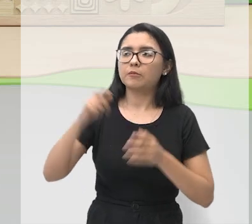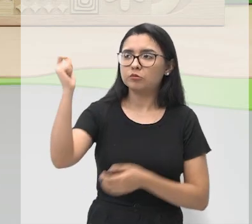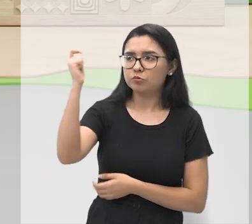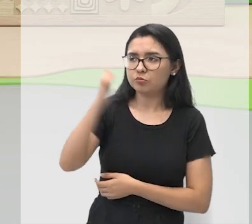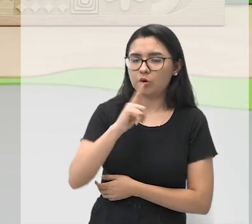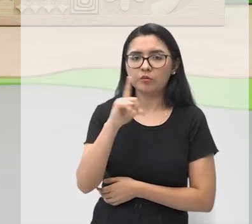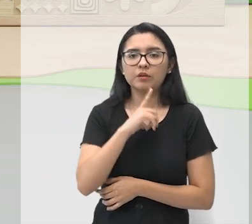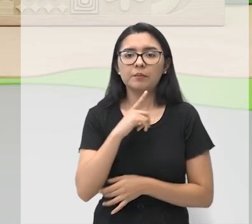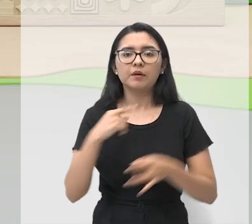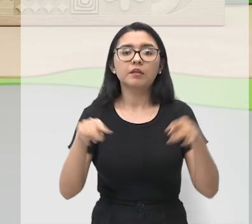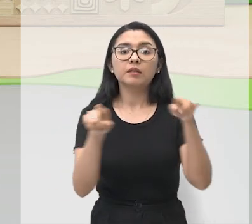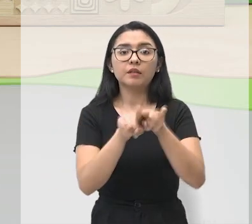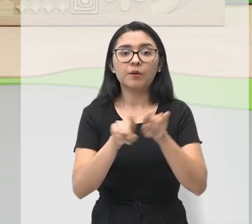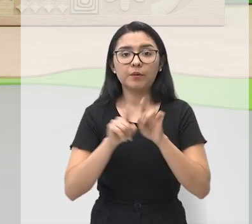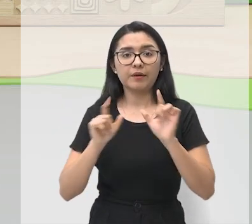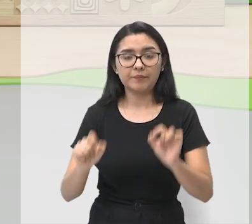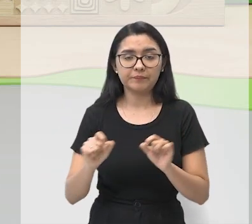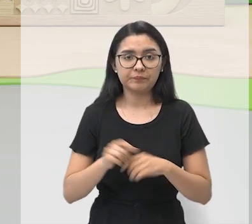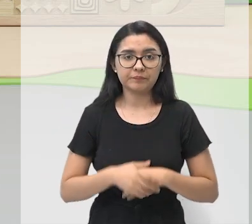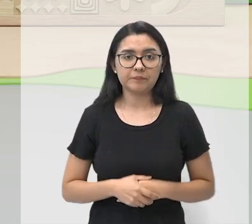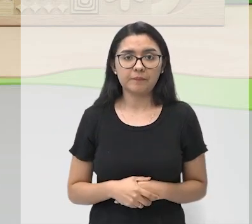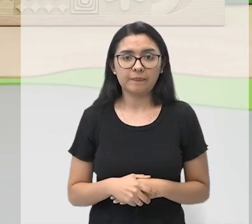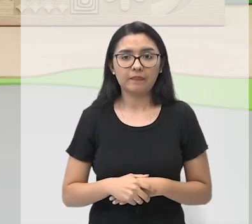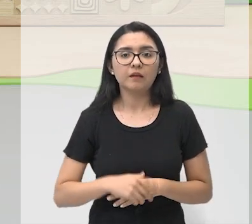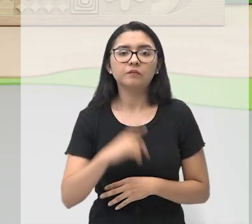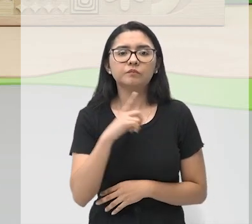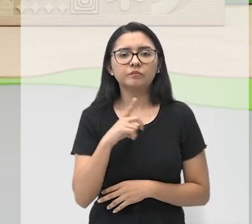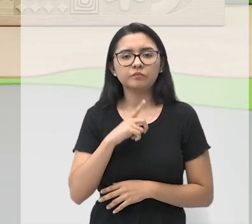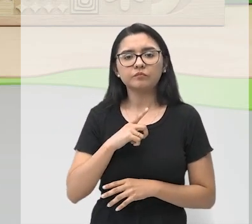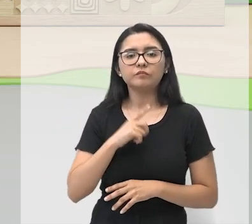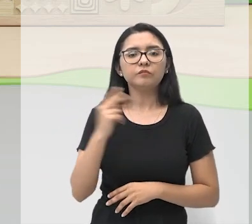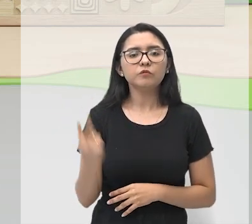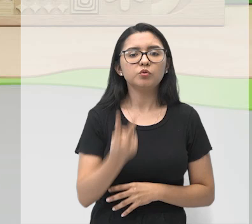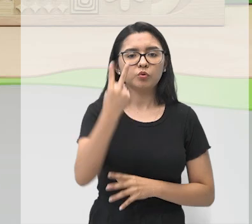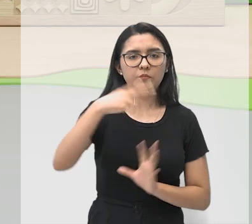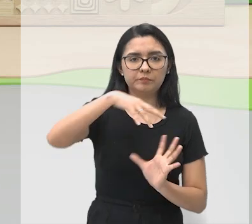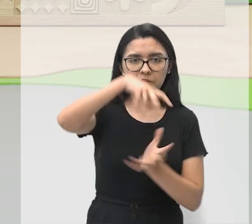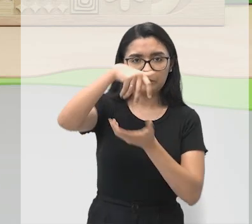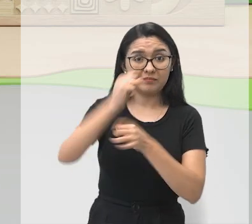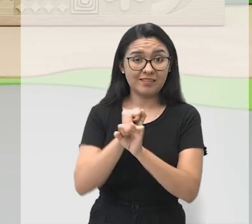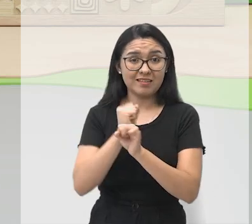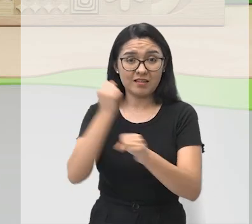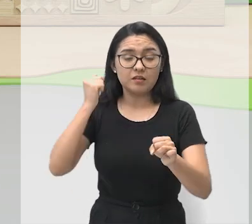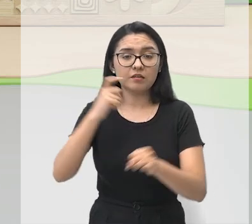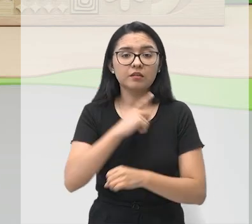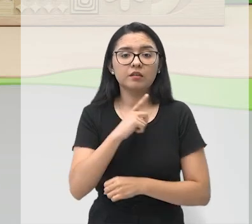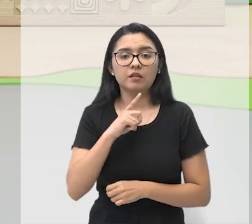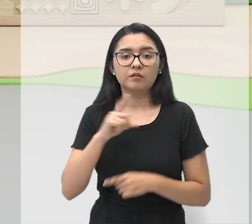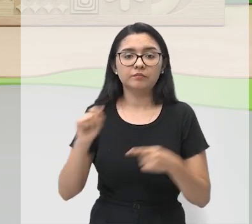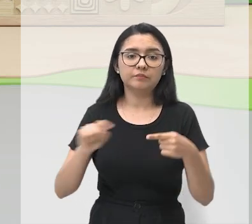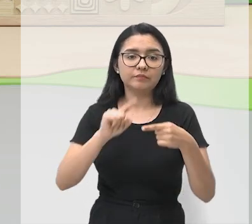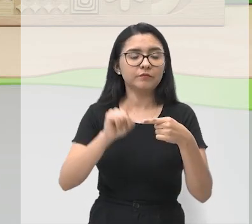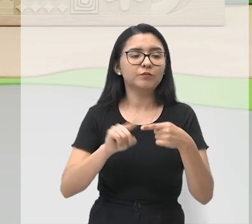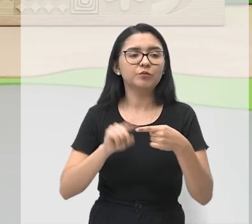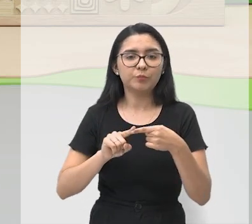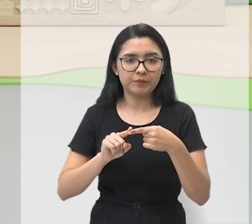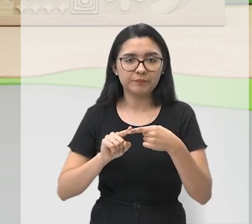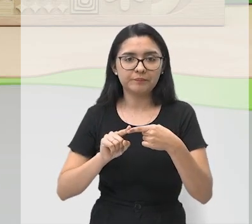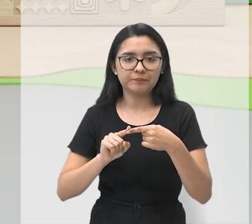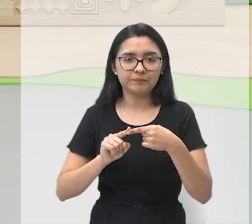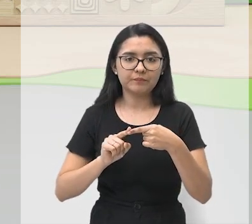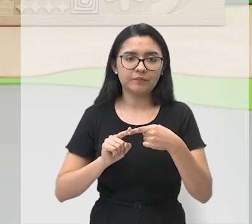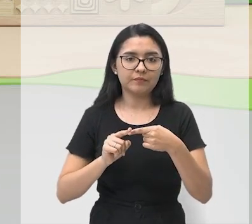E nós temos também aqui, ó, esses dois maiores planetas que temos, Júpiter